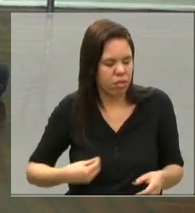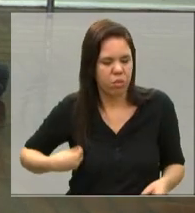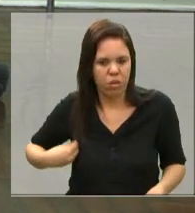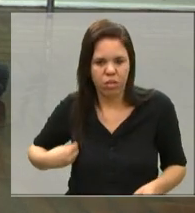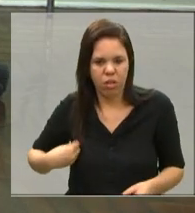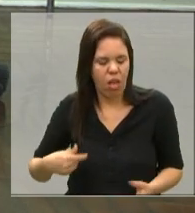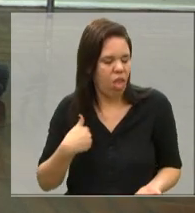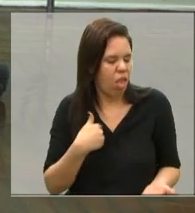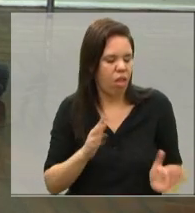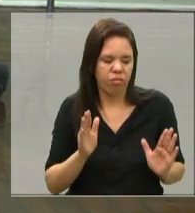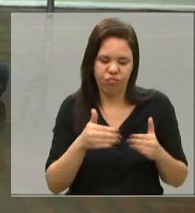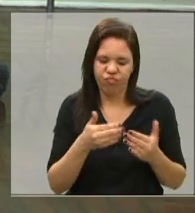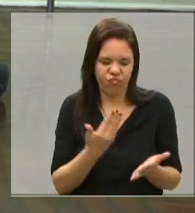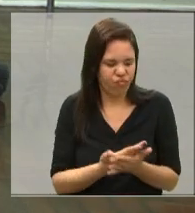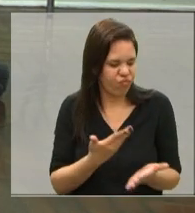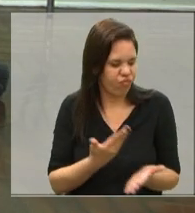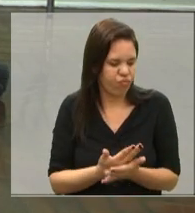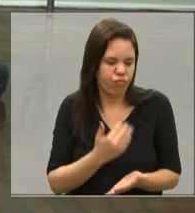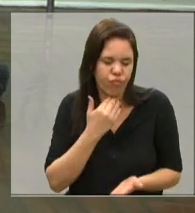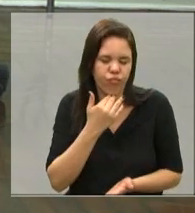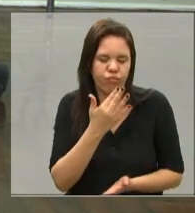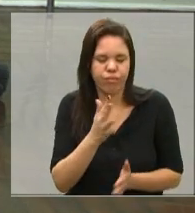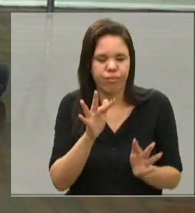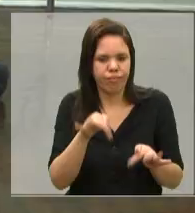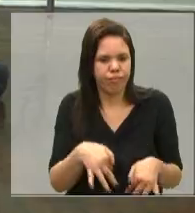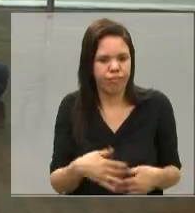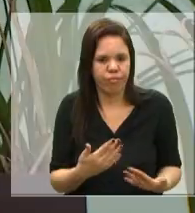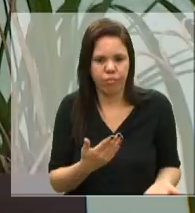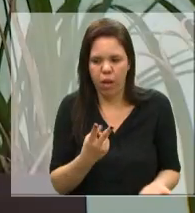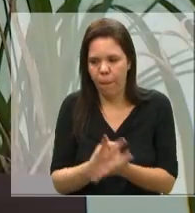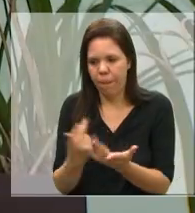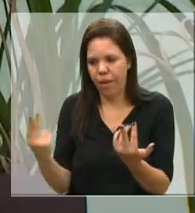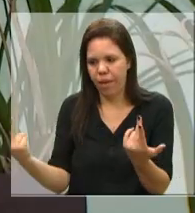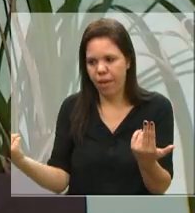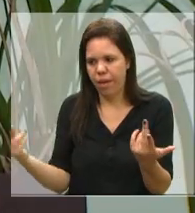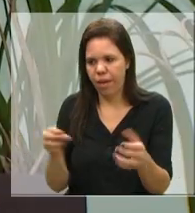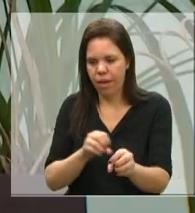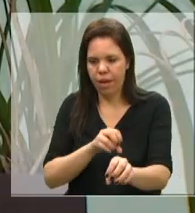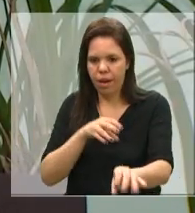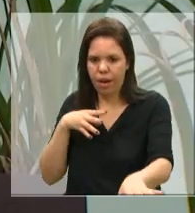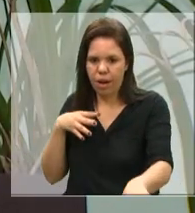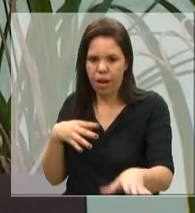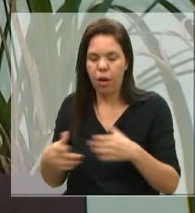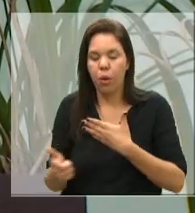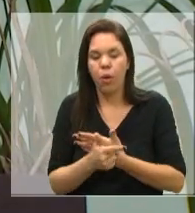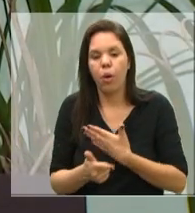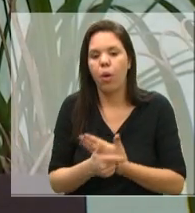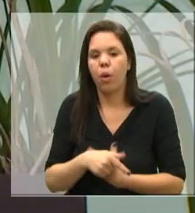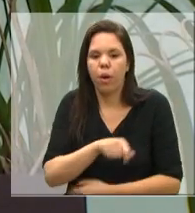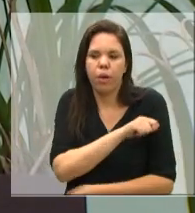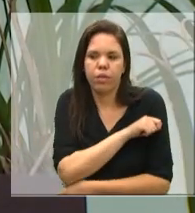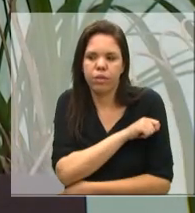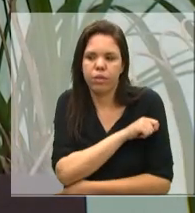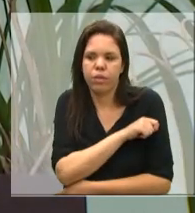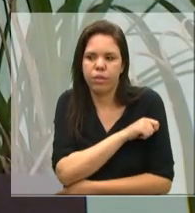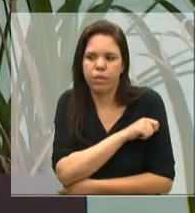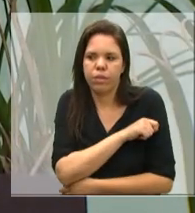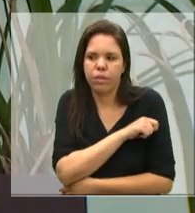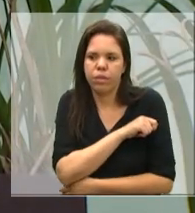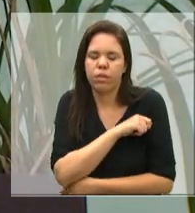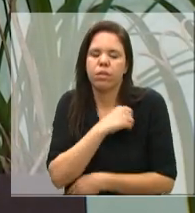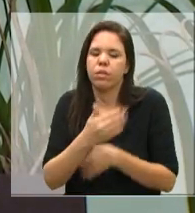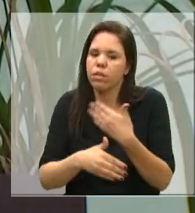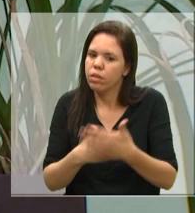dedicar, certamente a entrega final não será a mesma. Então, sempre o papel do aluno teve uma preponderância no